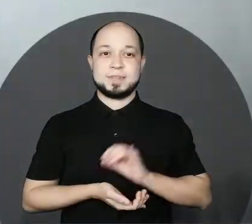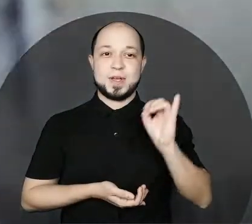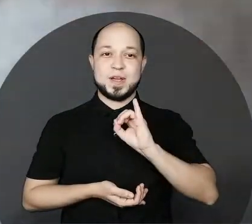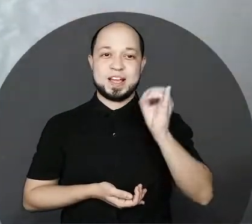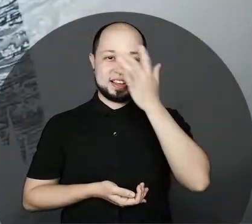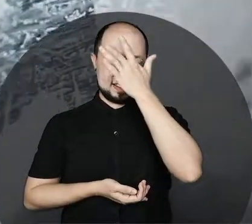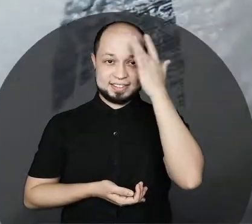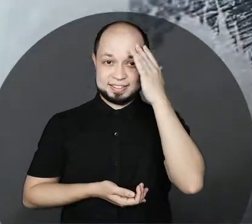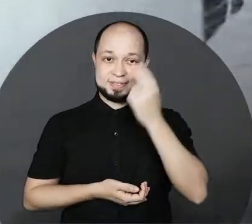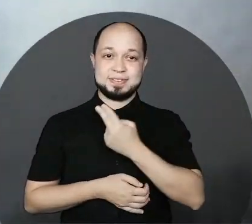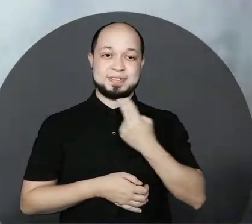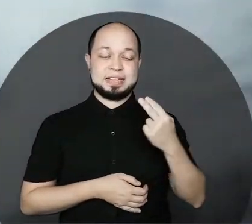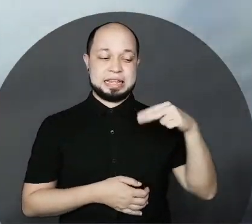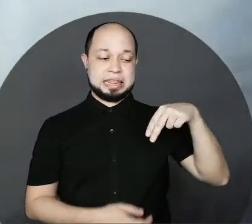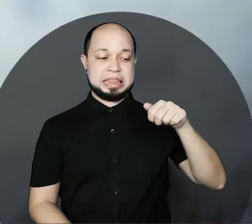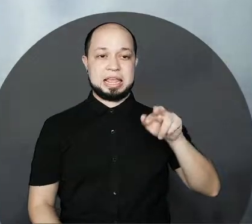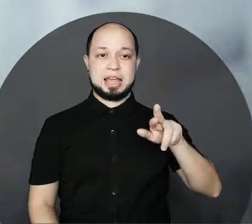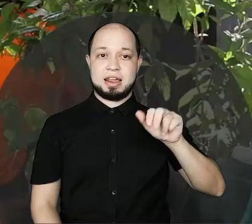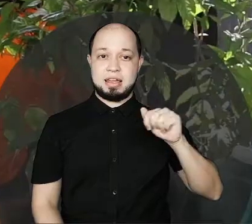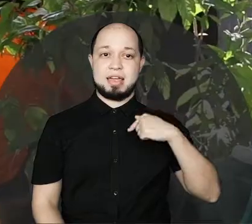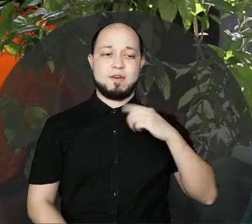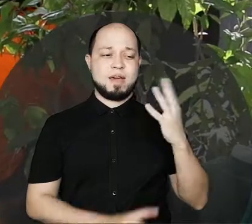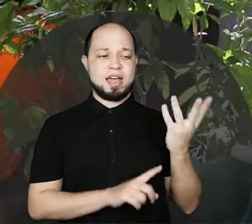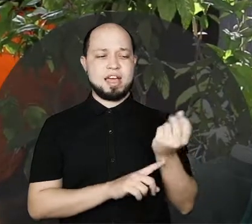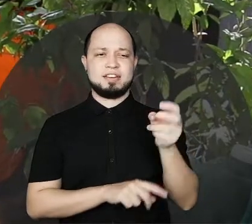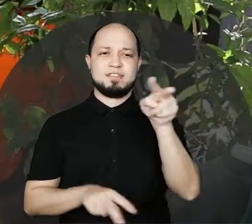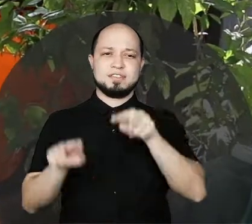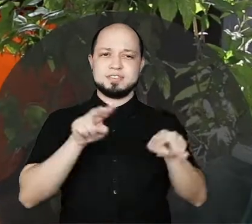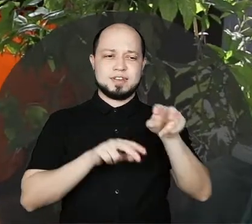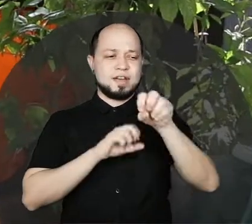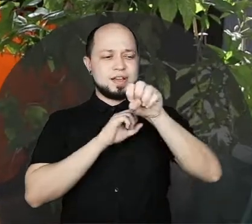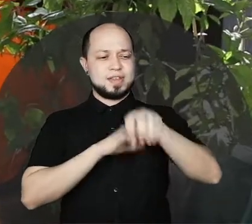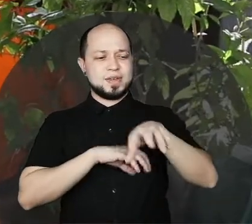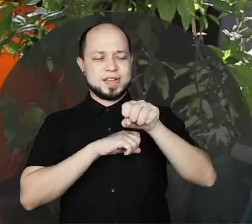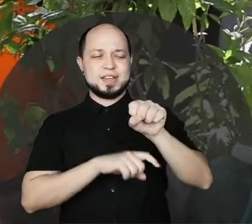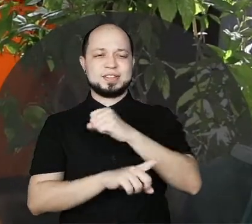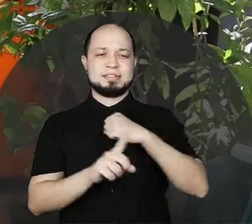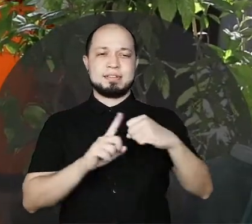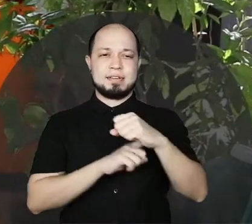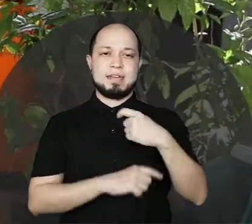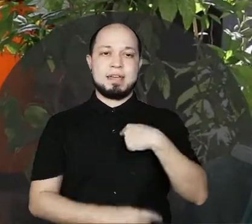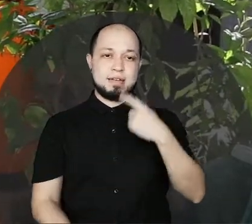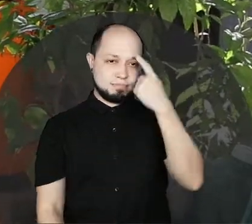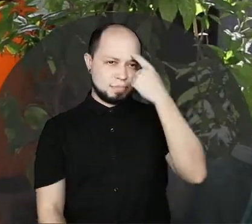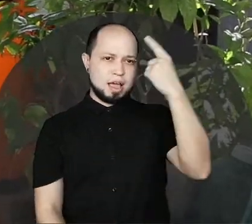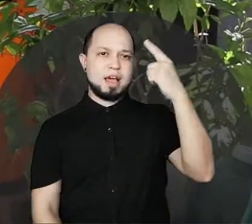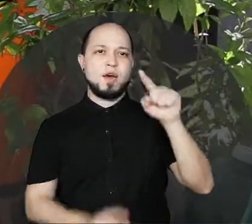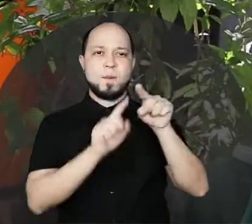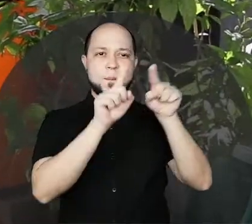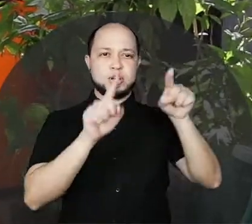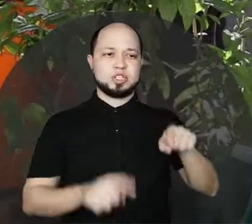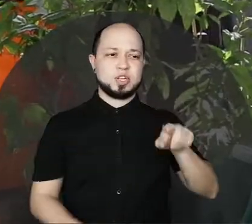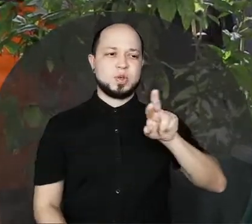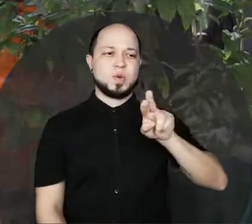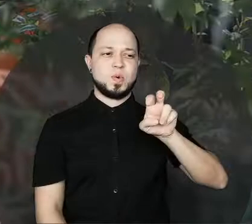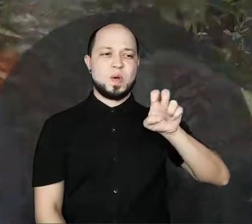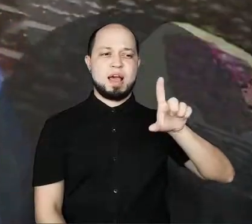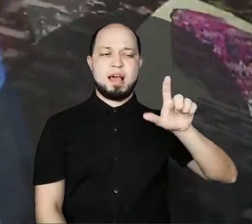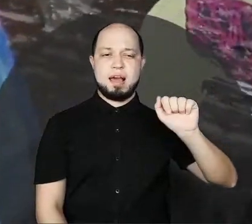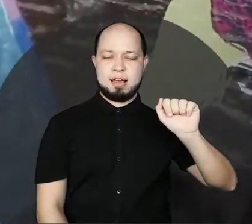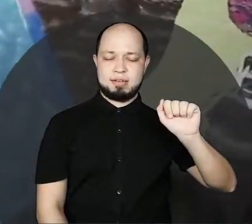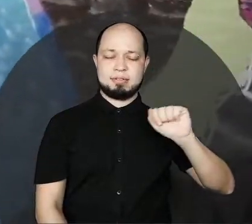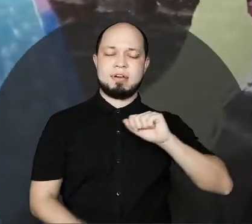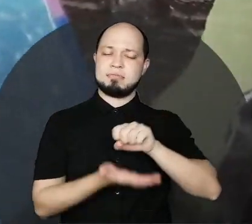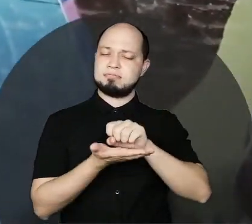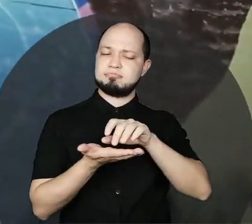Oi gente, eu sou Nara Adjane, sou artista visual, educadora social e sou a idealizadora do projeto Ruela. Durante